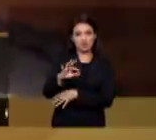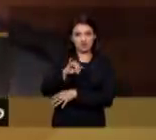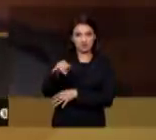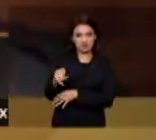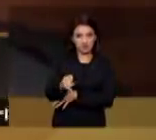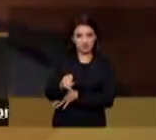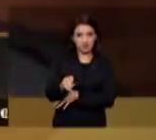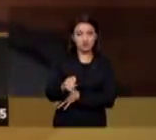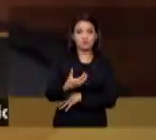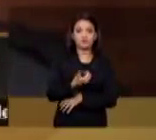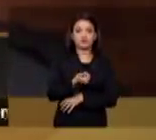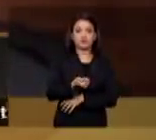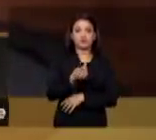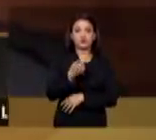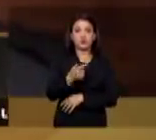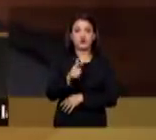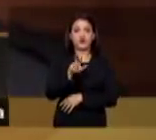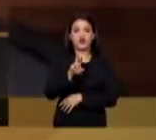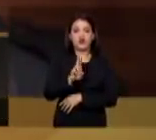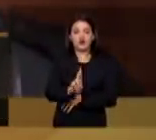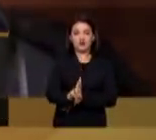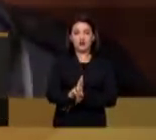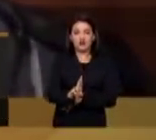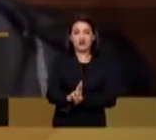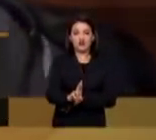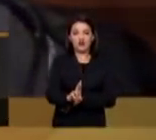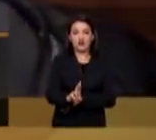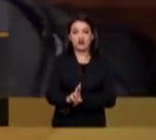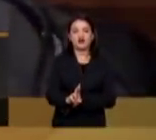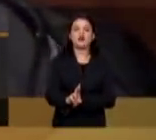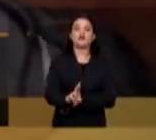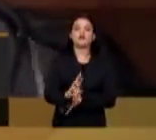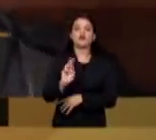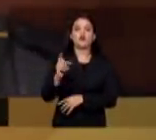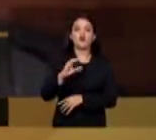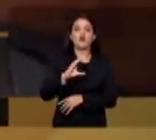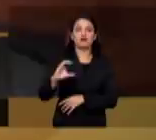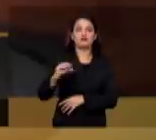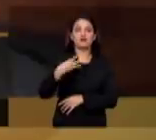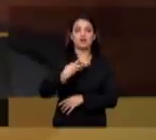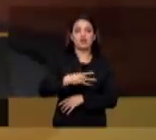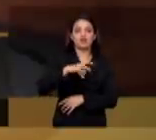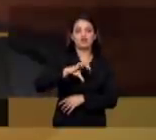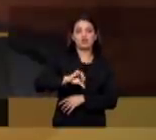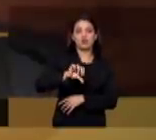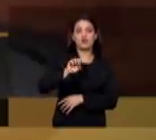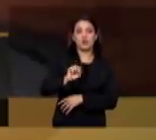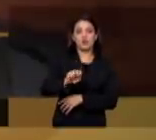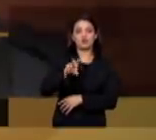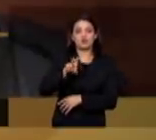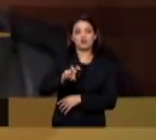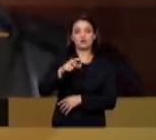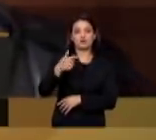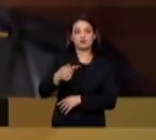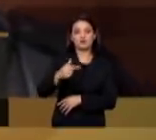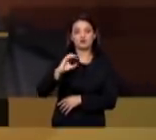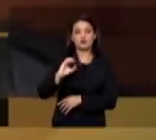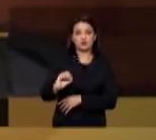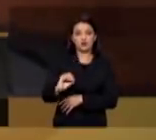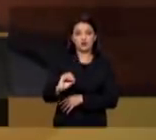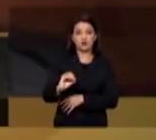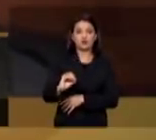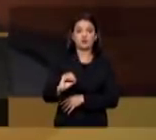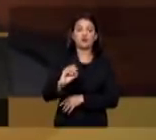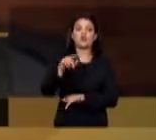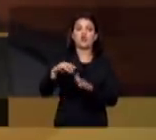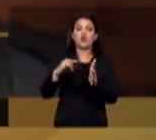Federal de Curitiba para julgar o ex-presidente Lula. Voto ministro Edson Fachin, relator. 398570, que é